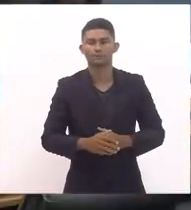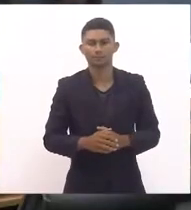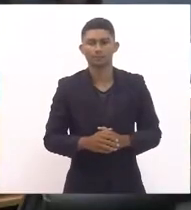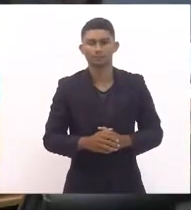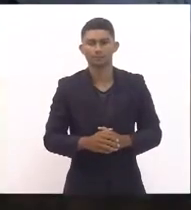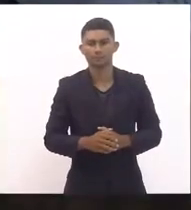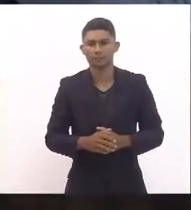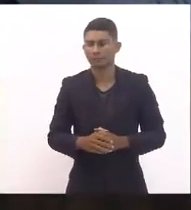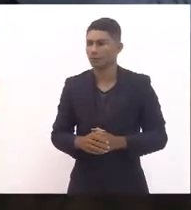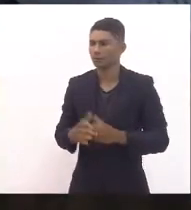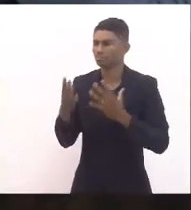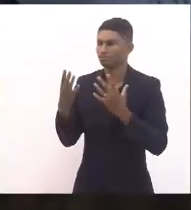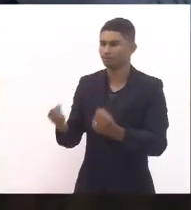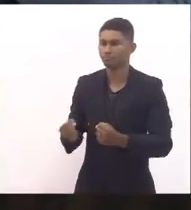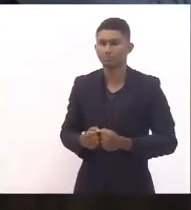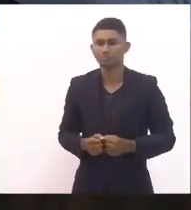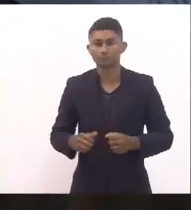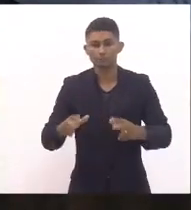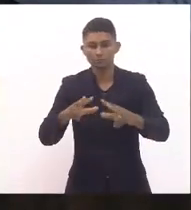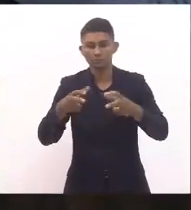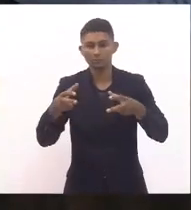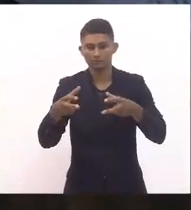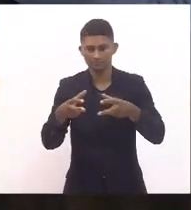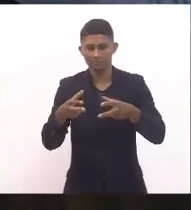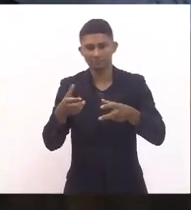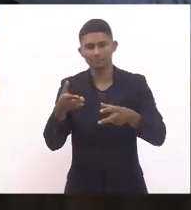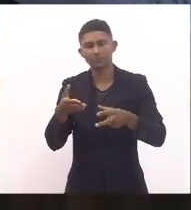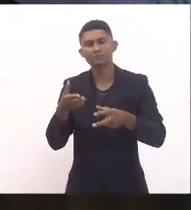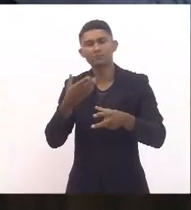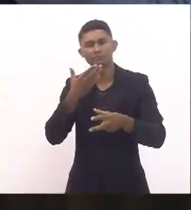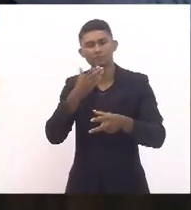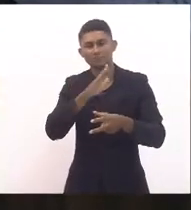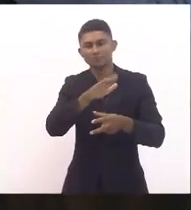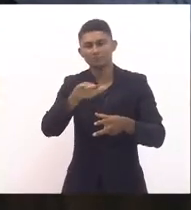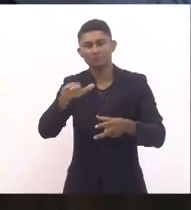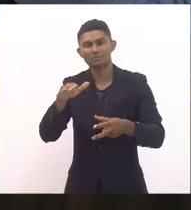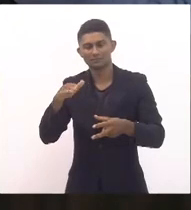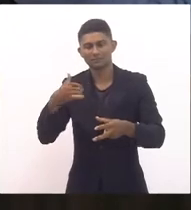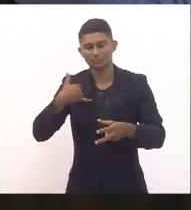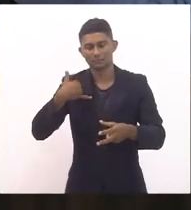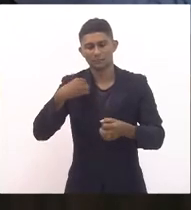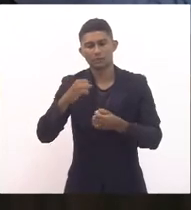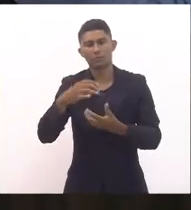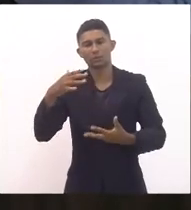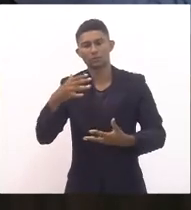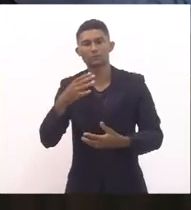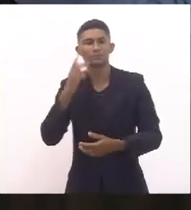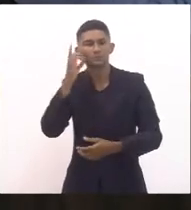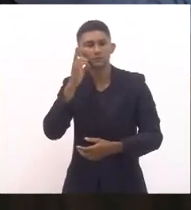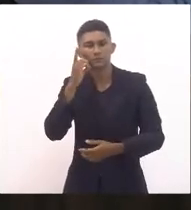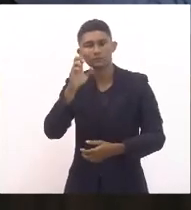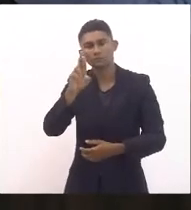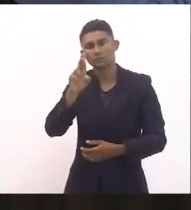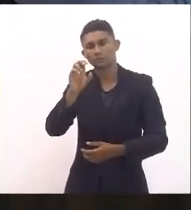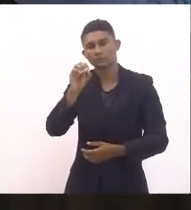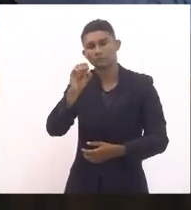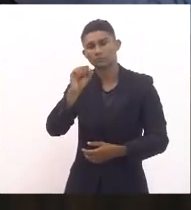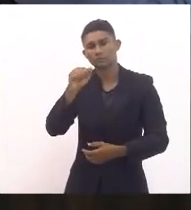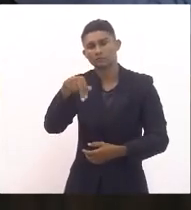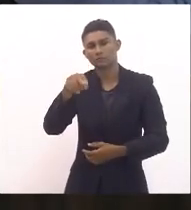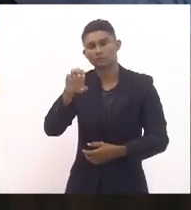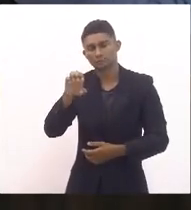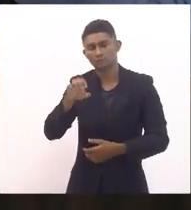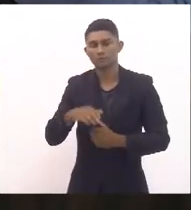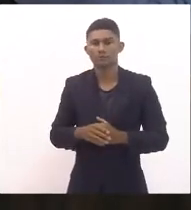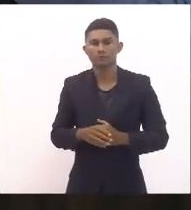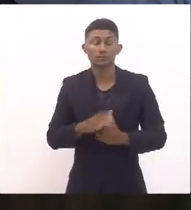a presidência defere. Pela Comissão de Assuntos da Criança, Adolescente e do Idoso, deputada Rosane Félix. Deputada Rosane Félix.